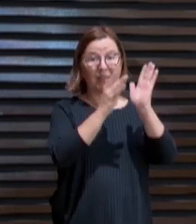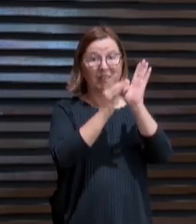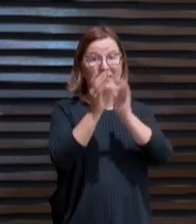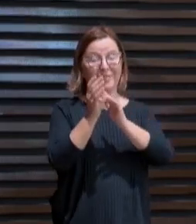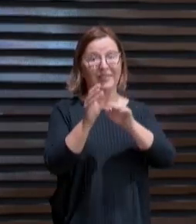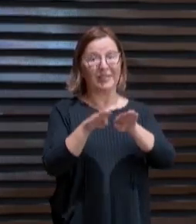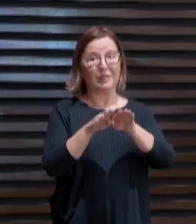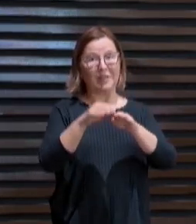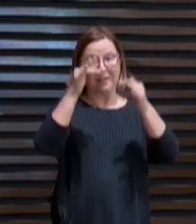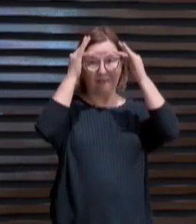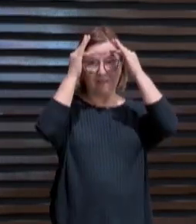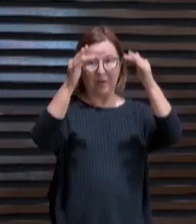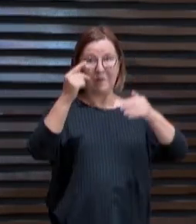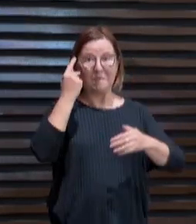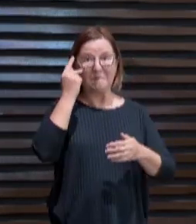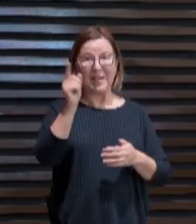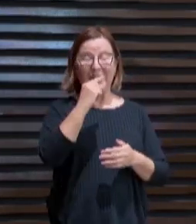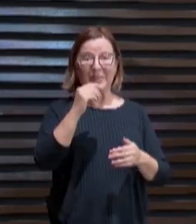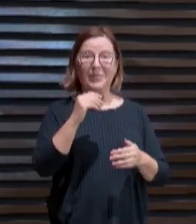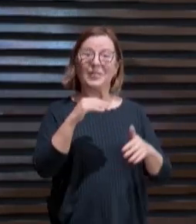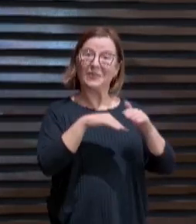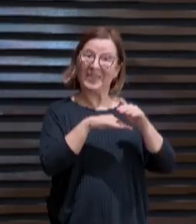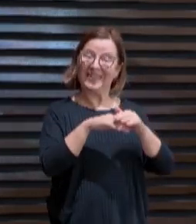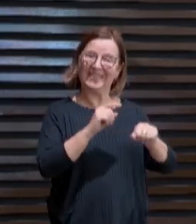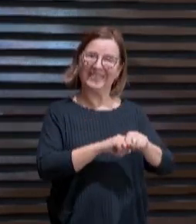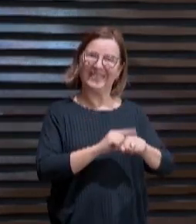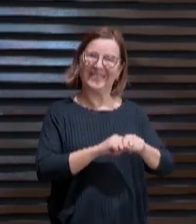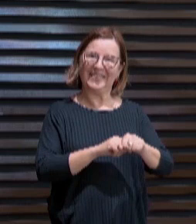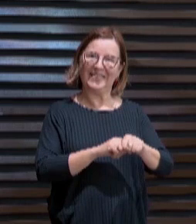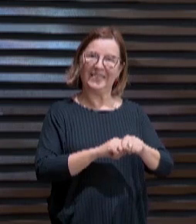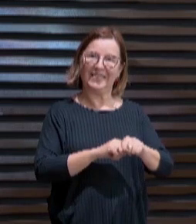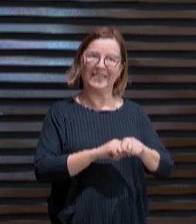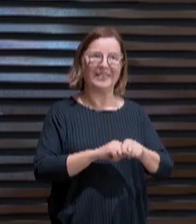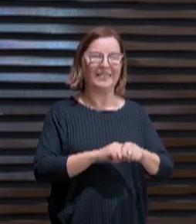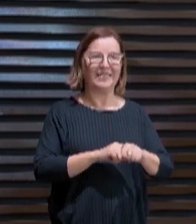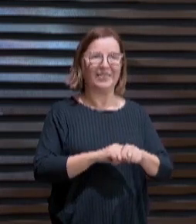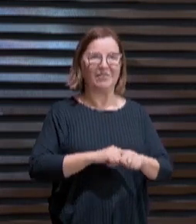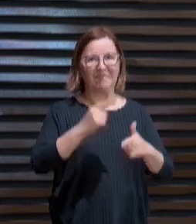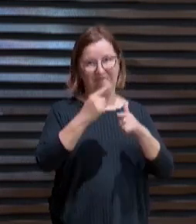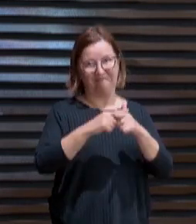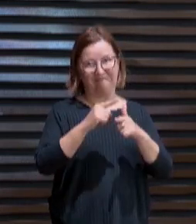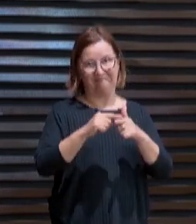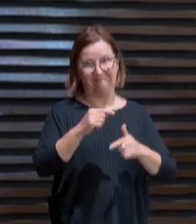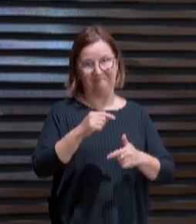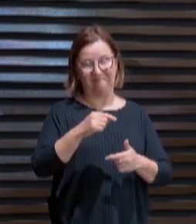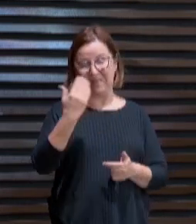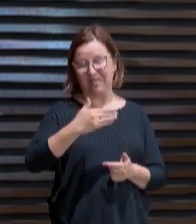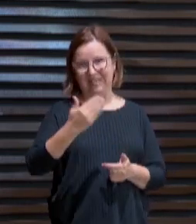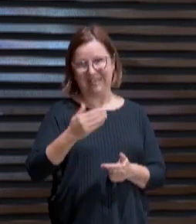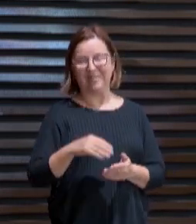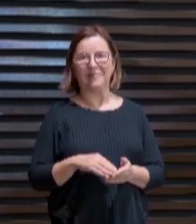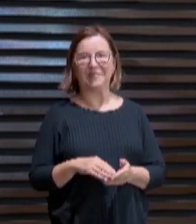na hora da provação. O Senhor não nos prometeu o livramento de toda e qualquer provação, mas